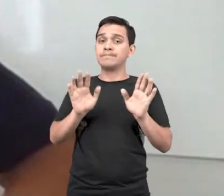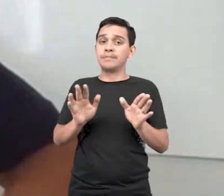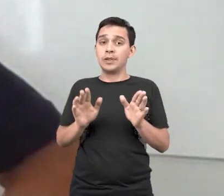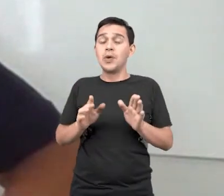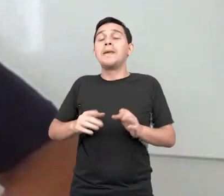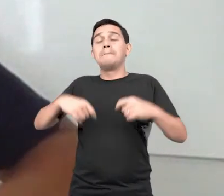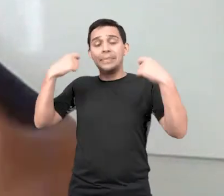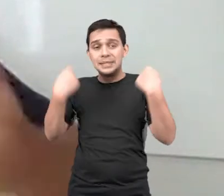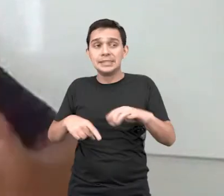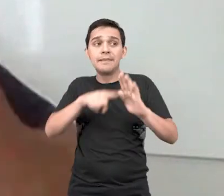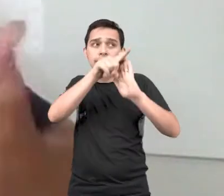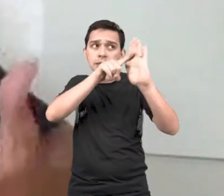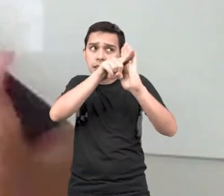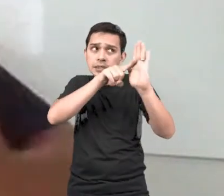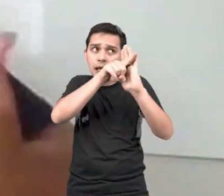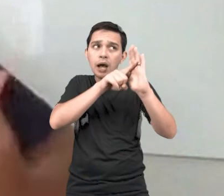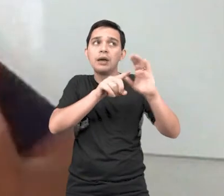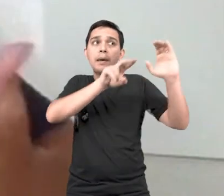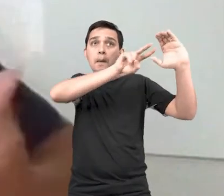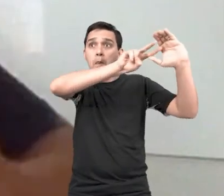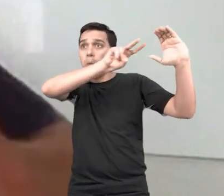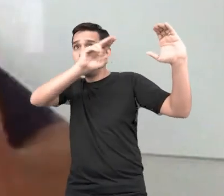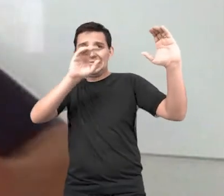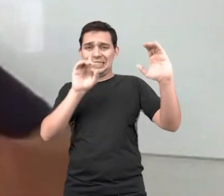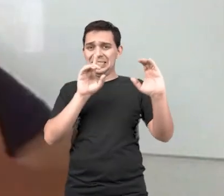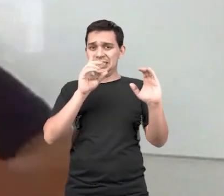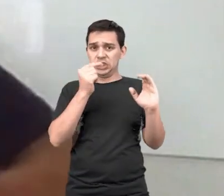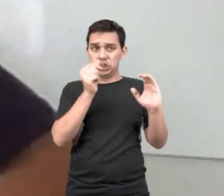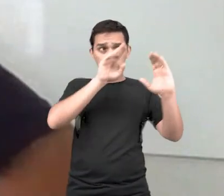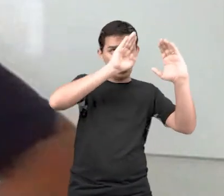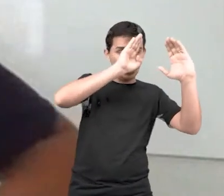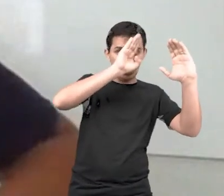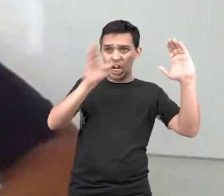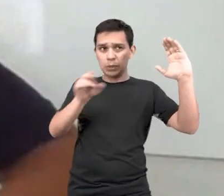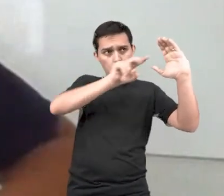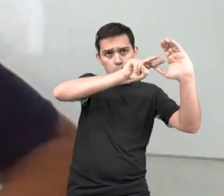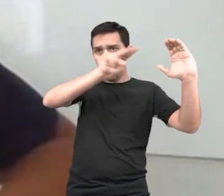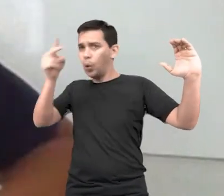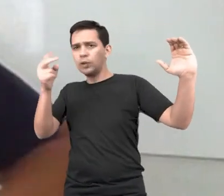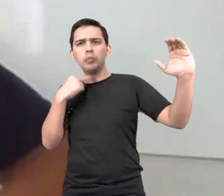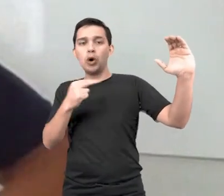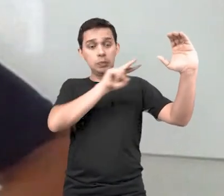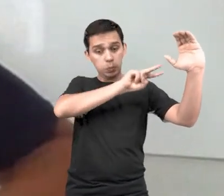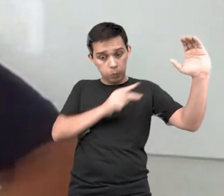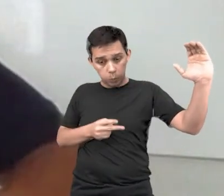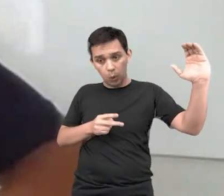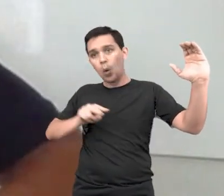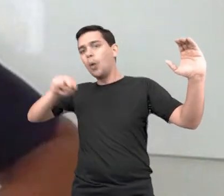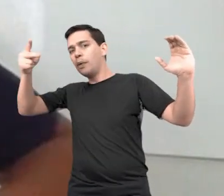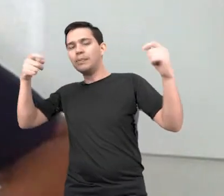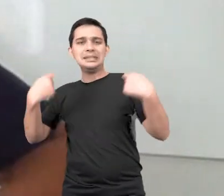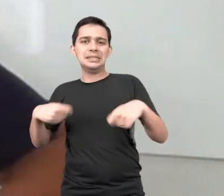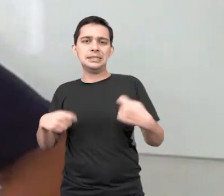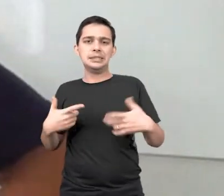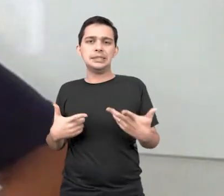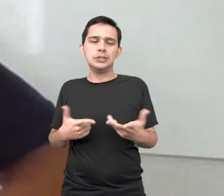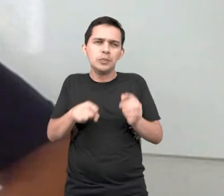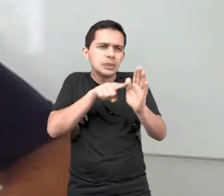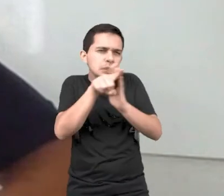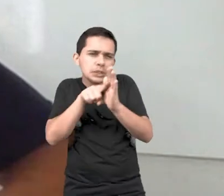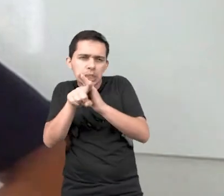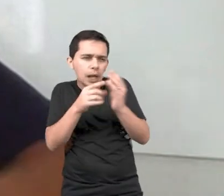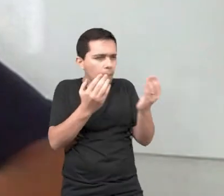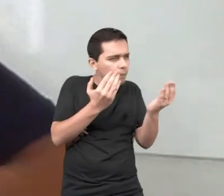Então, essa fiscalização, esse movimento, ele acaba precisando ser bastante próximo ali da gestão